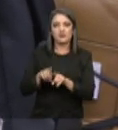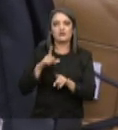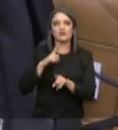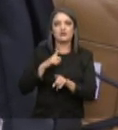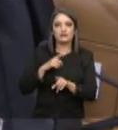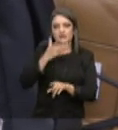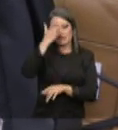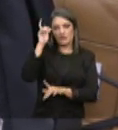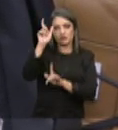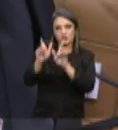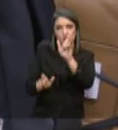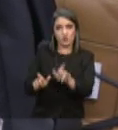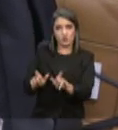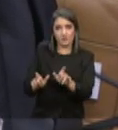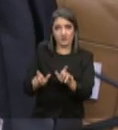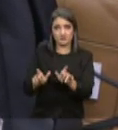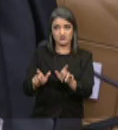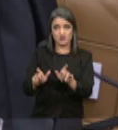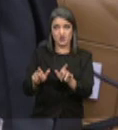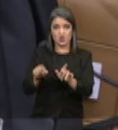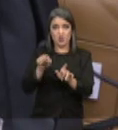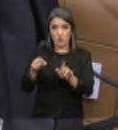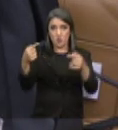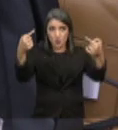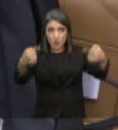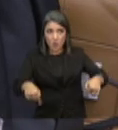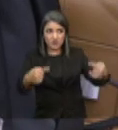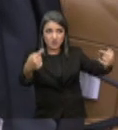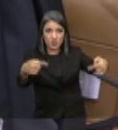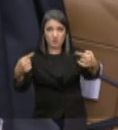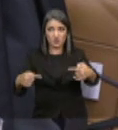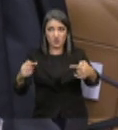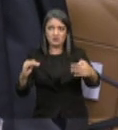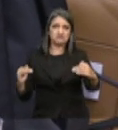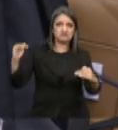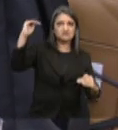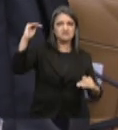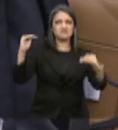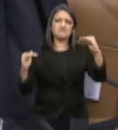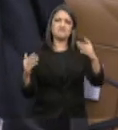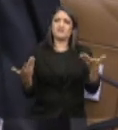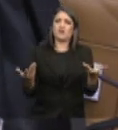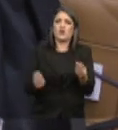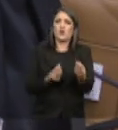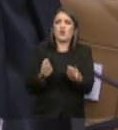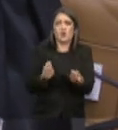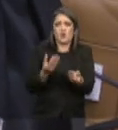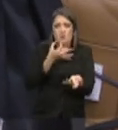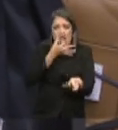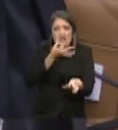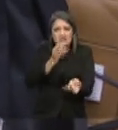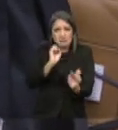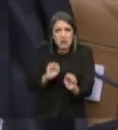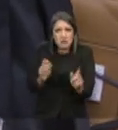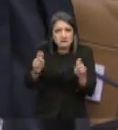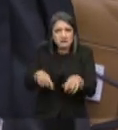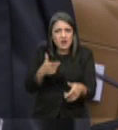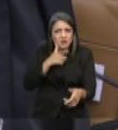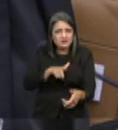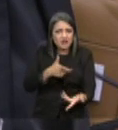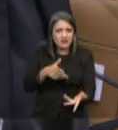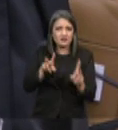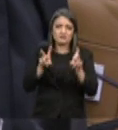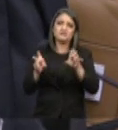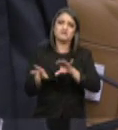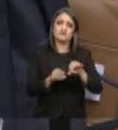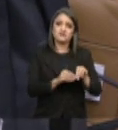do Homem Sobre o homem deixou aspas do que interrogava Rui estadista inconfundível